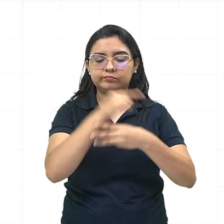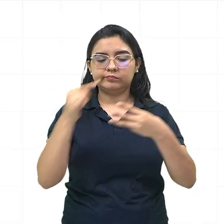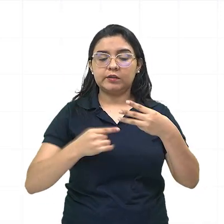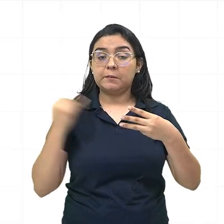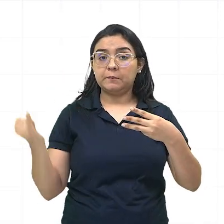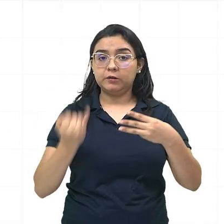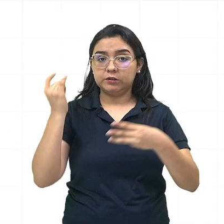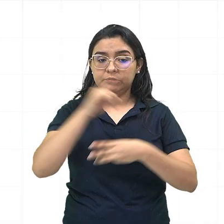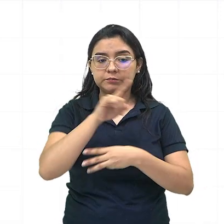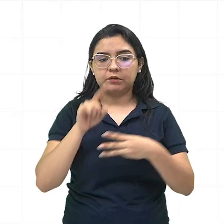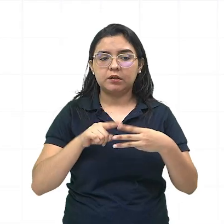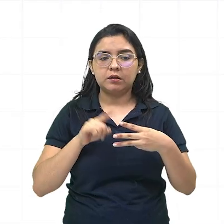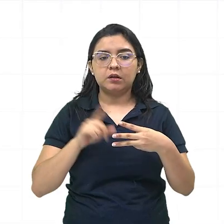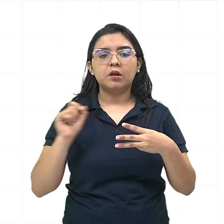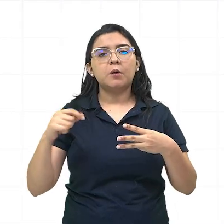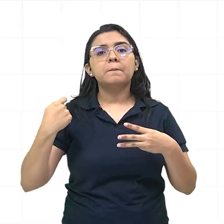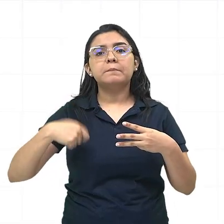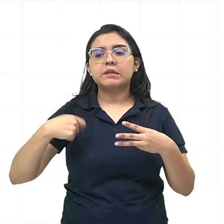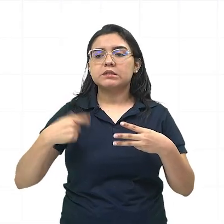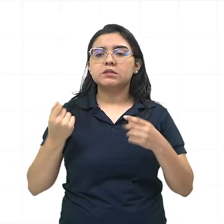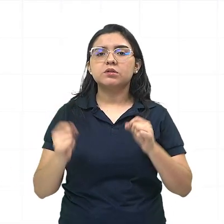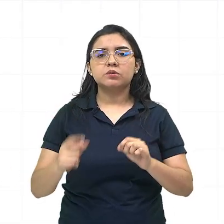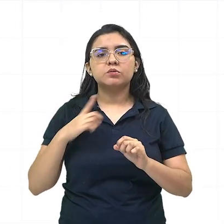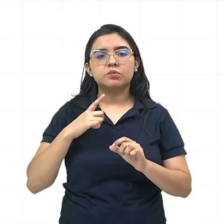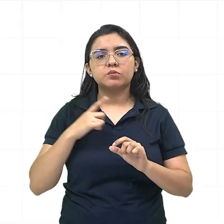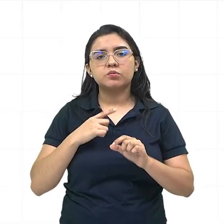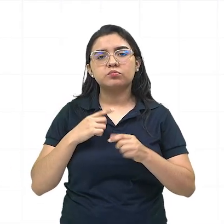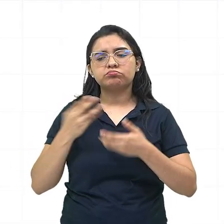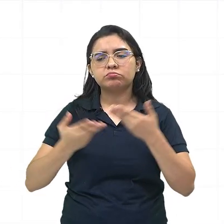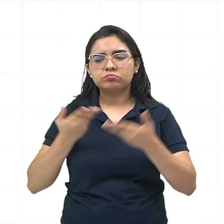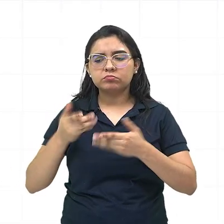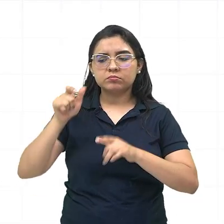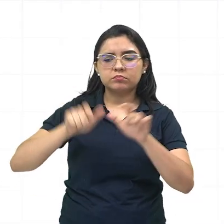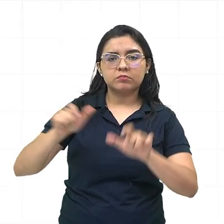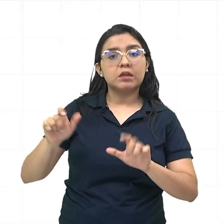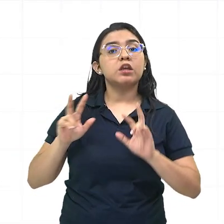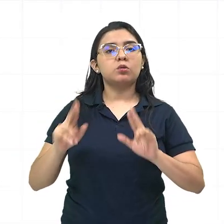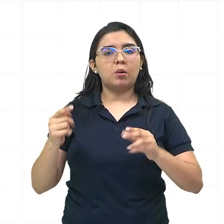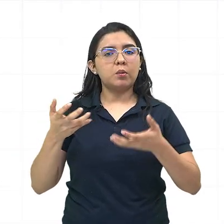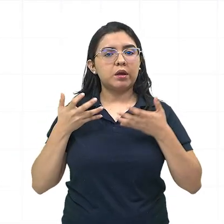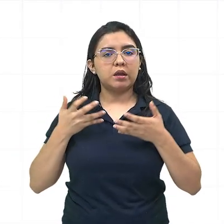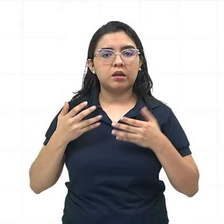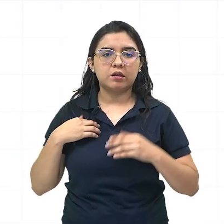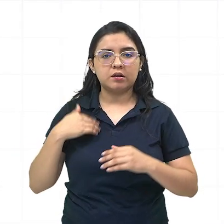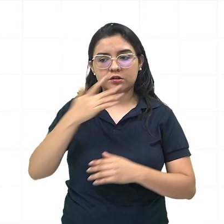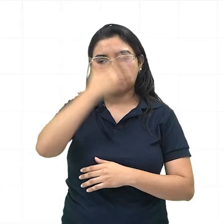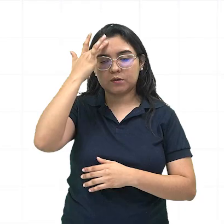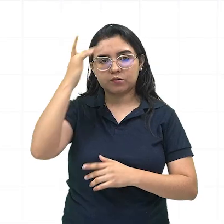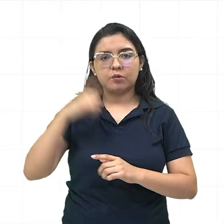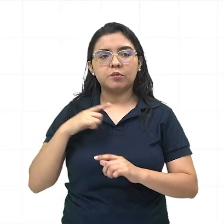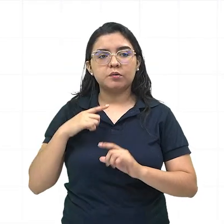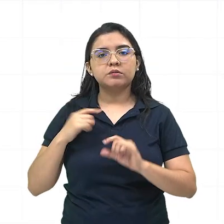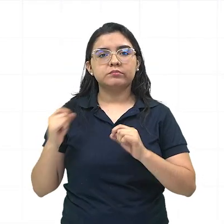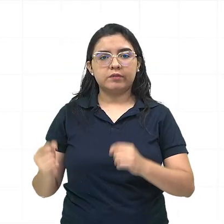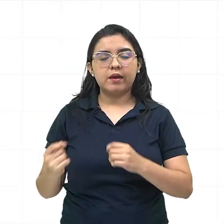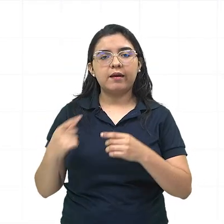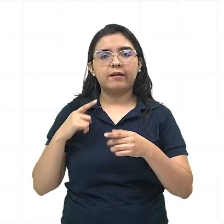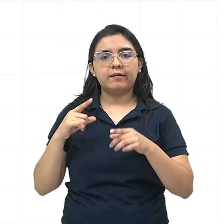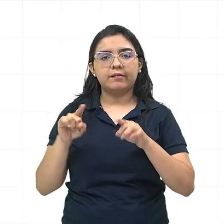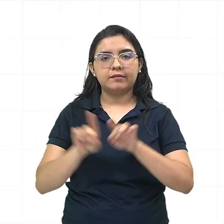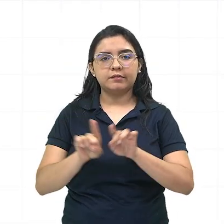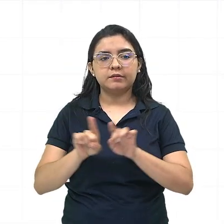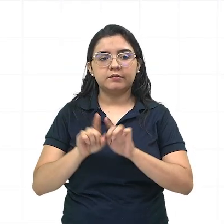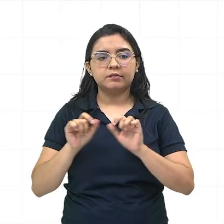muito importantes. Eu devo tratar os outros como eu gostaria de ser tratado. Ok? Então, tratar